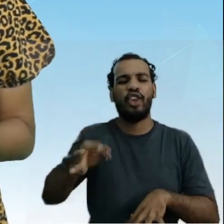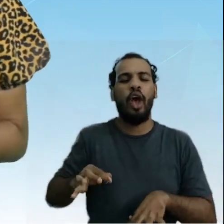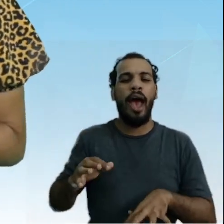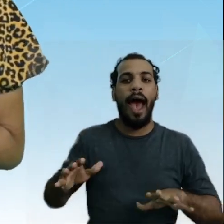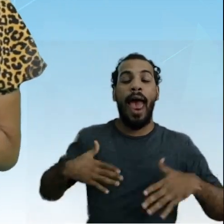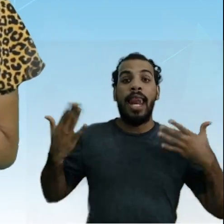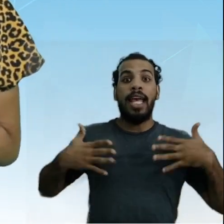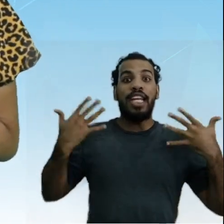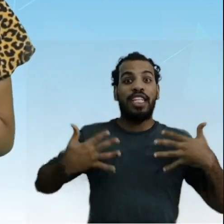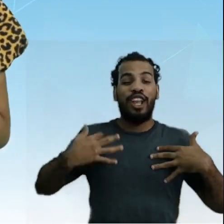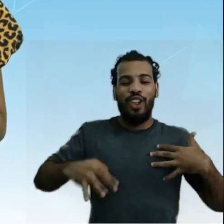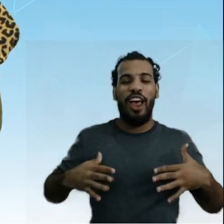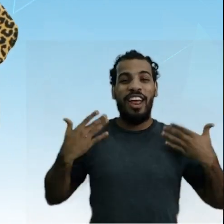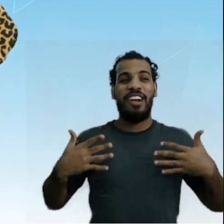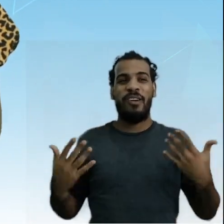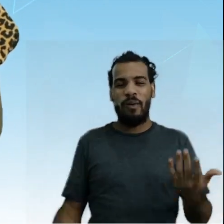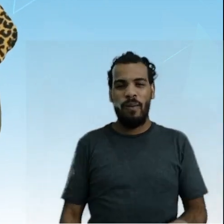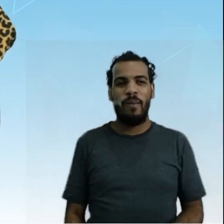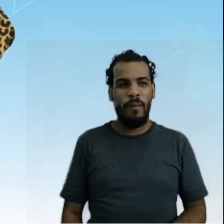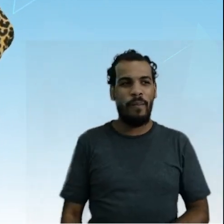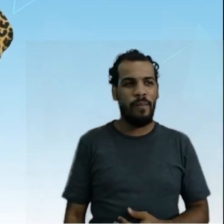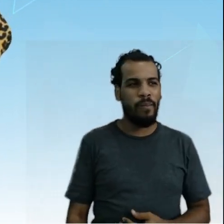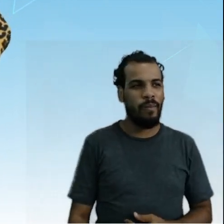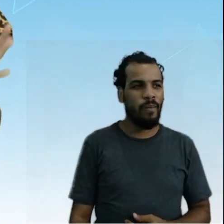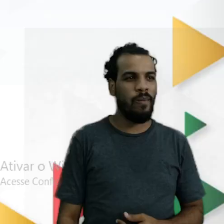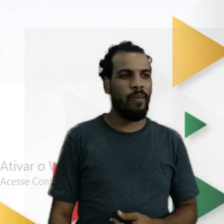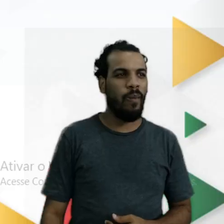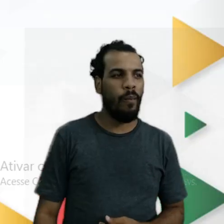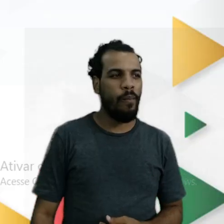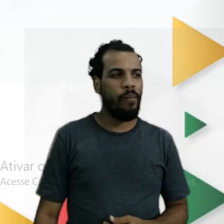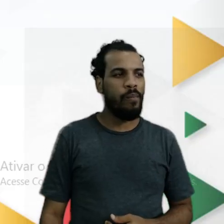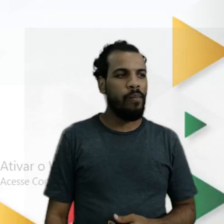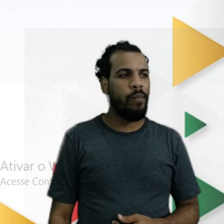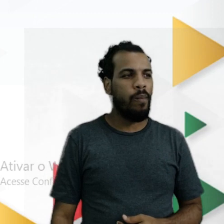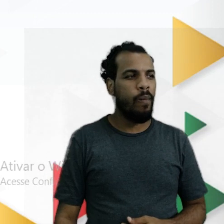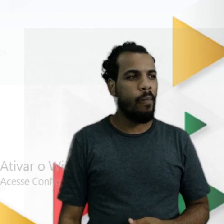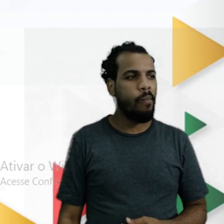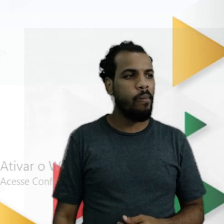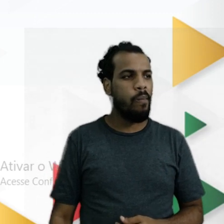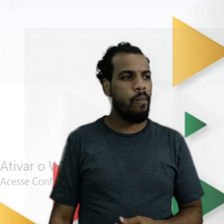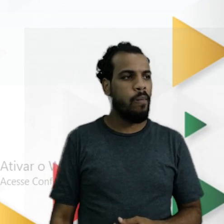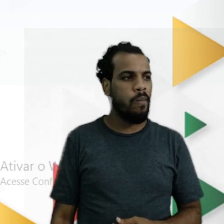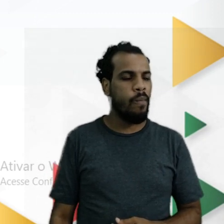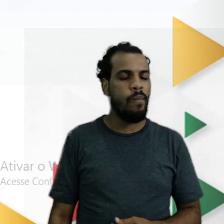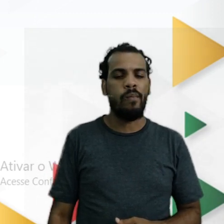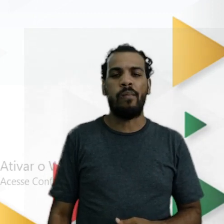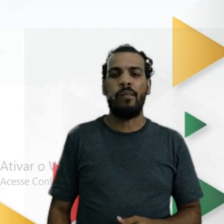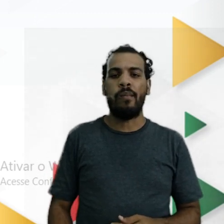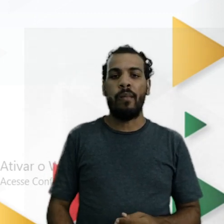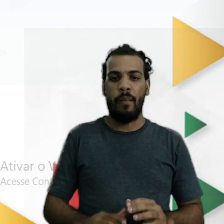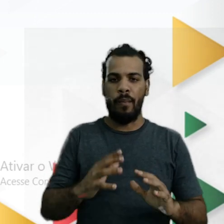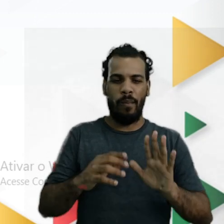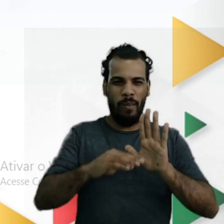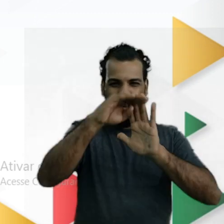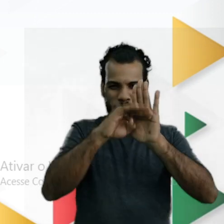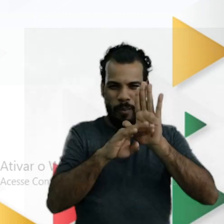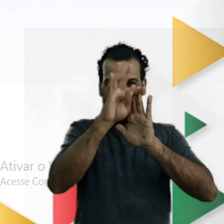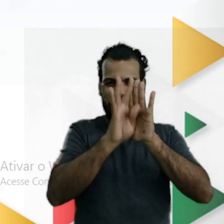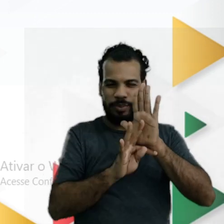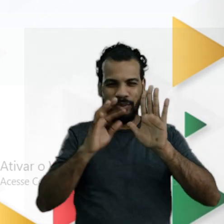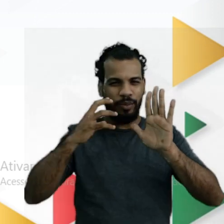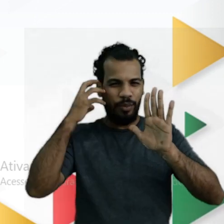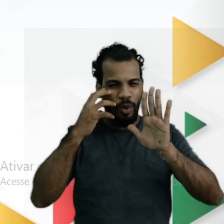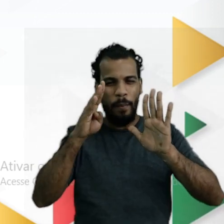exatamente, professor, isso aí. E nós temos aqui, professora, Isso, aqui eu pontuei alguns elementos existentes na canção Boi